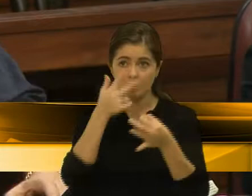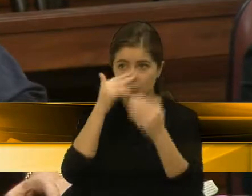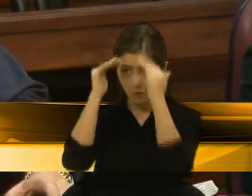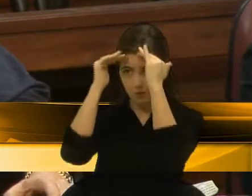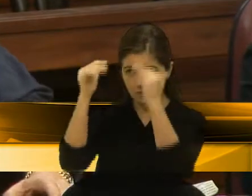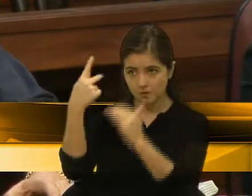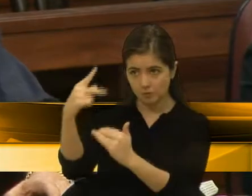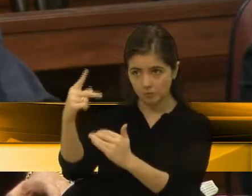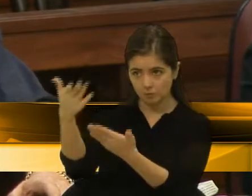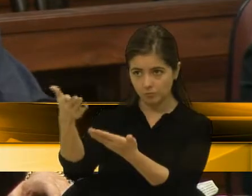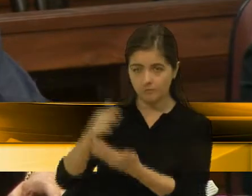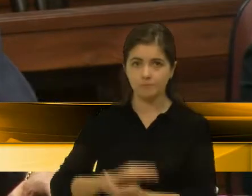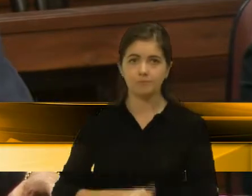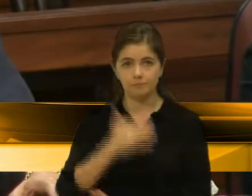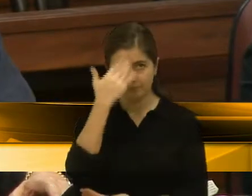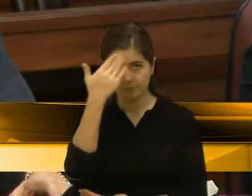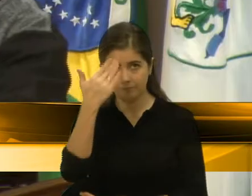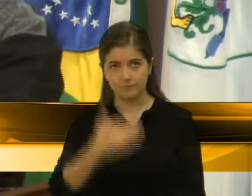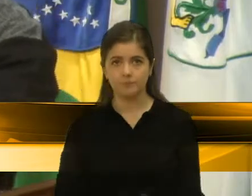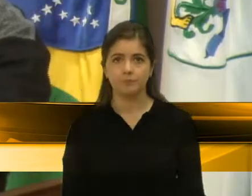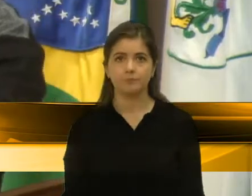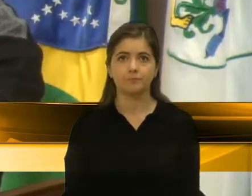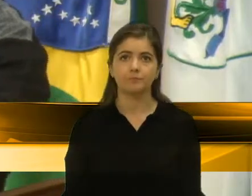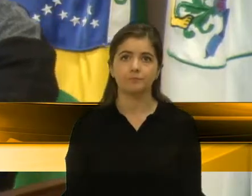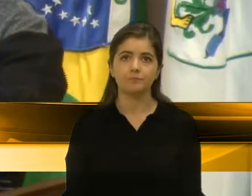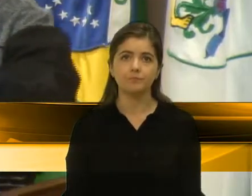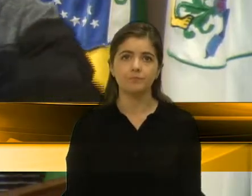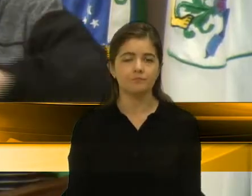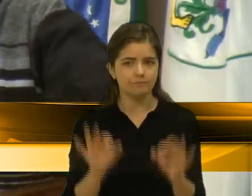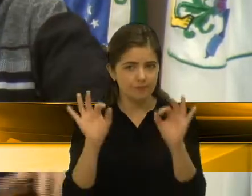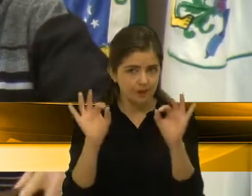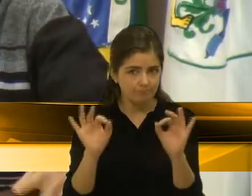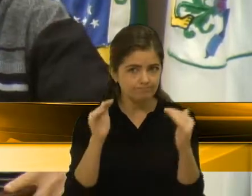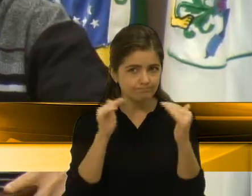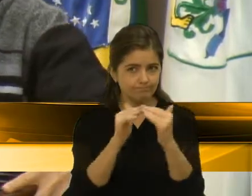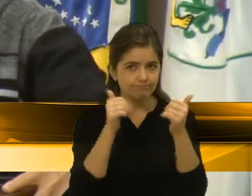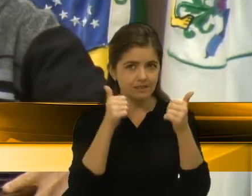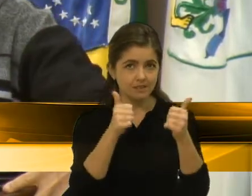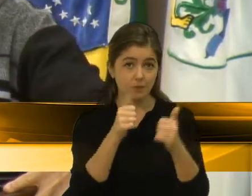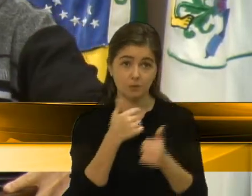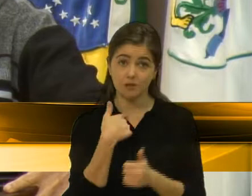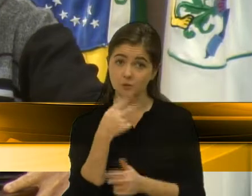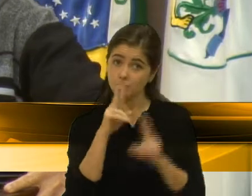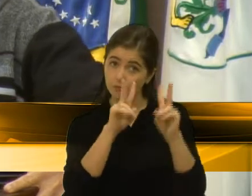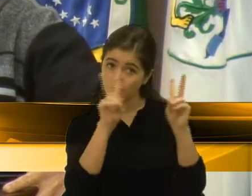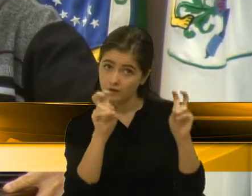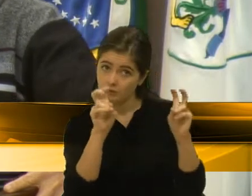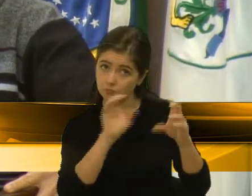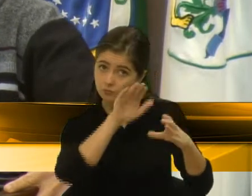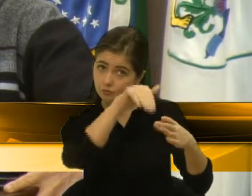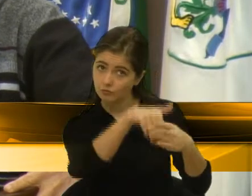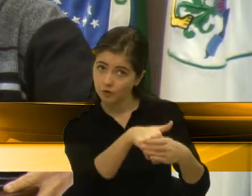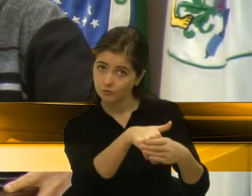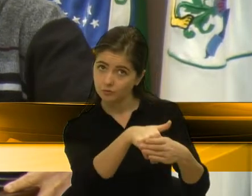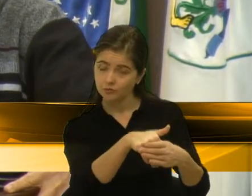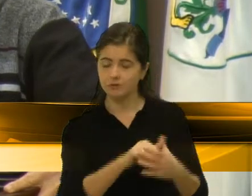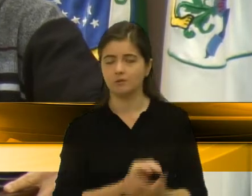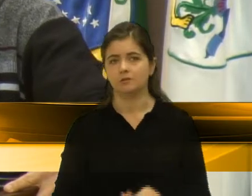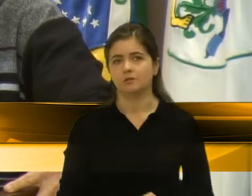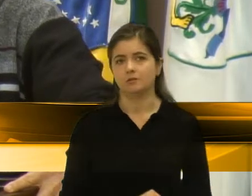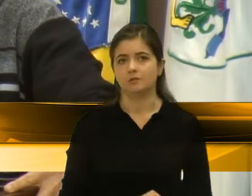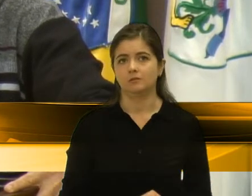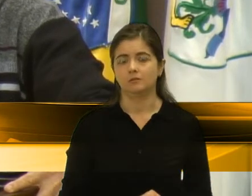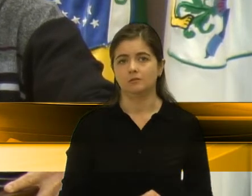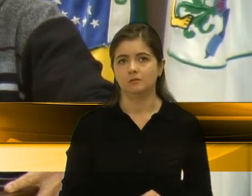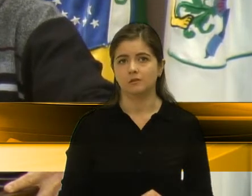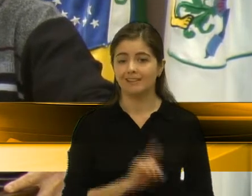a sua, vereador? Claro. Muito obrigado. Está certo, vereador. Só estou falando na questão do voto, né? Que hoje o senhor mudou o voto. Não que vá, como diz